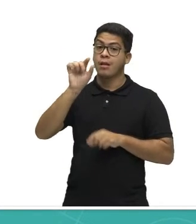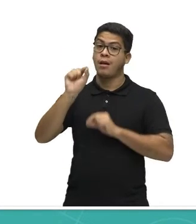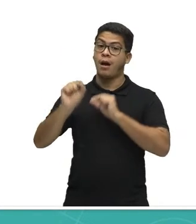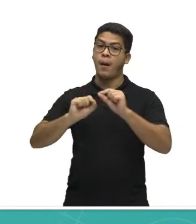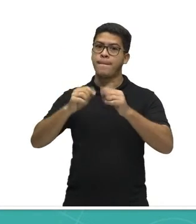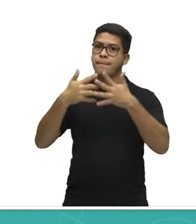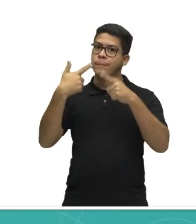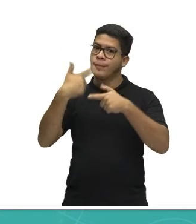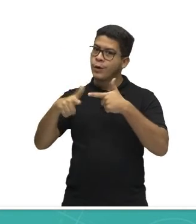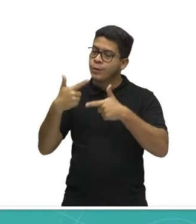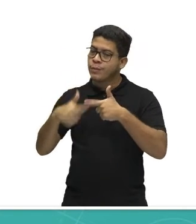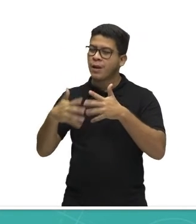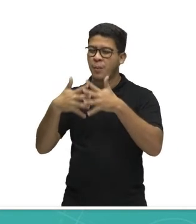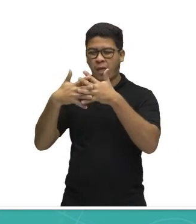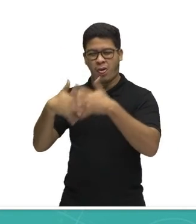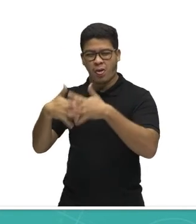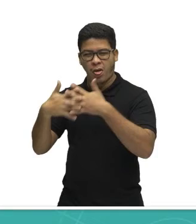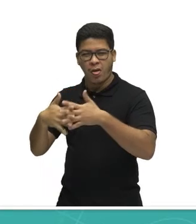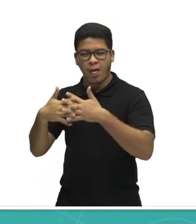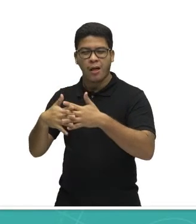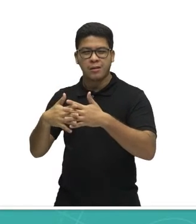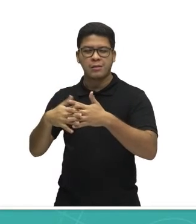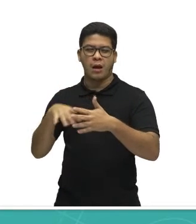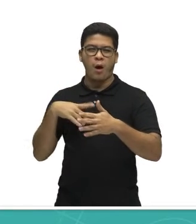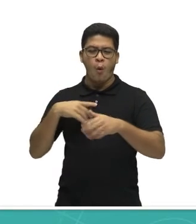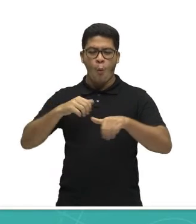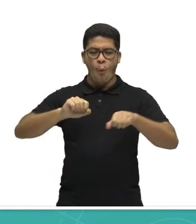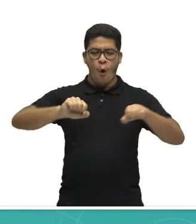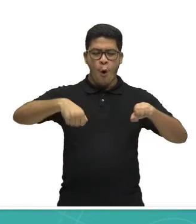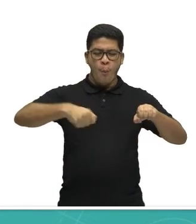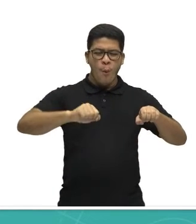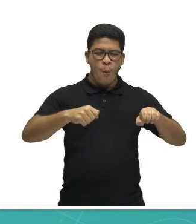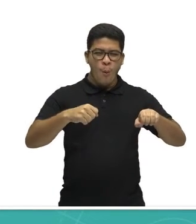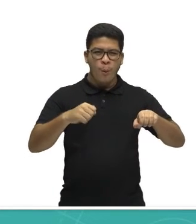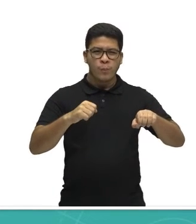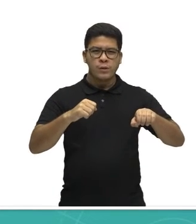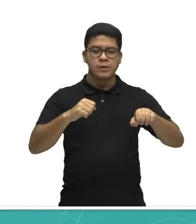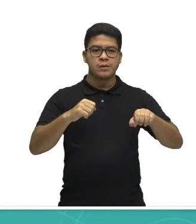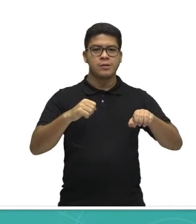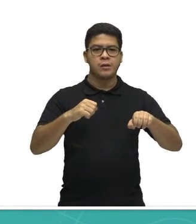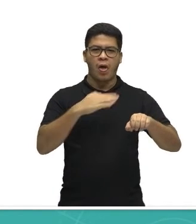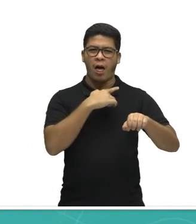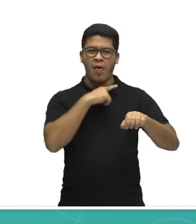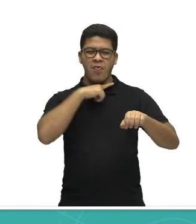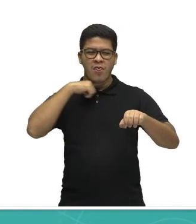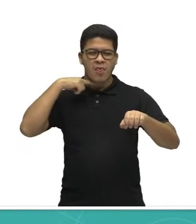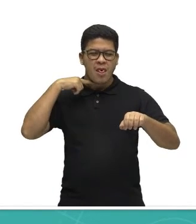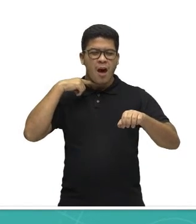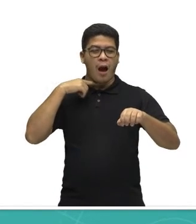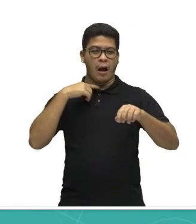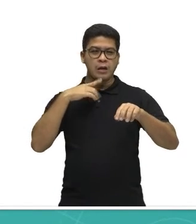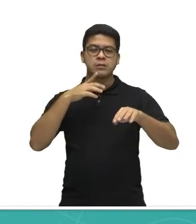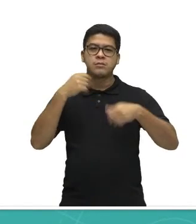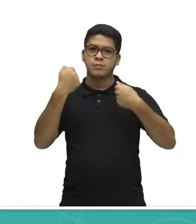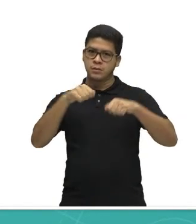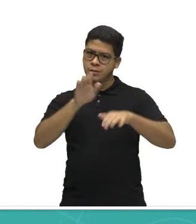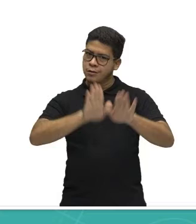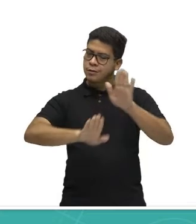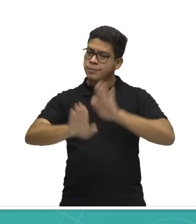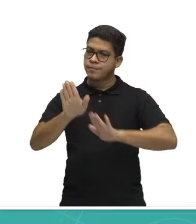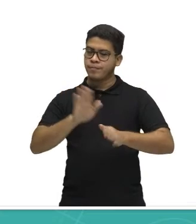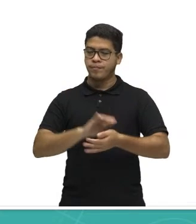fiação e esses, principalmente motoqueiros, às vezes se ferem com aquele cerol. Temos também uma outra brincadeira